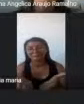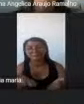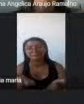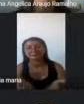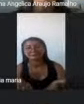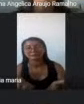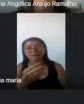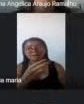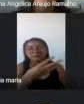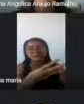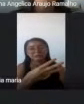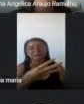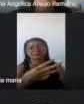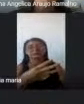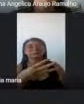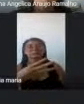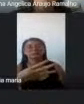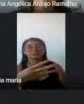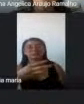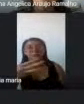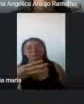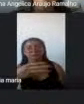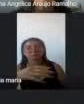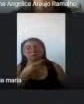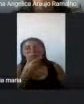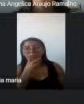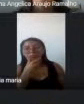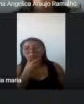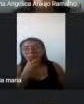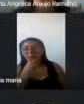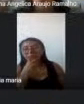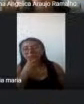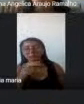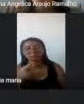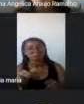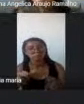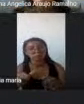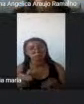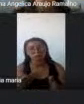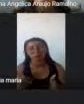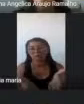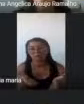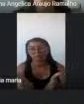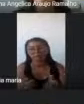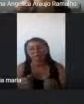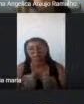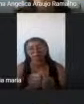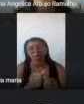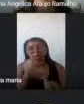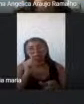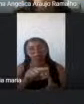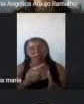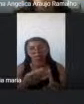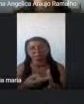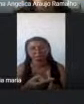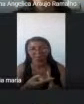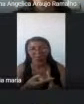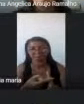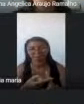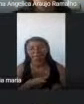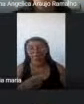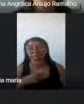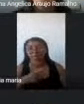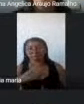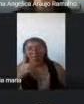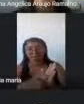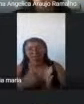363 homens não foram tratados juntos com a gestante. Então, assim, a gente pode até garantir, pelo protocolo das ISTs,